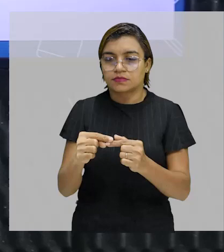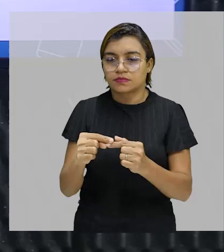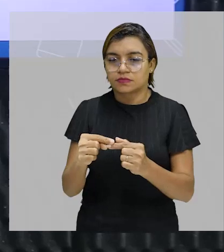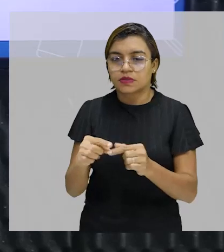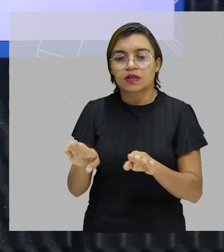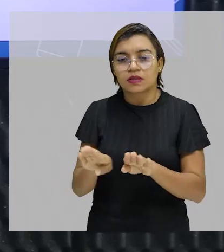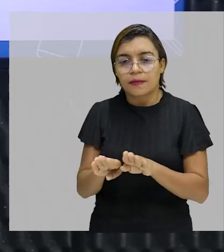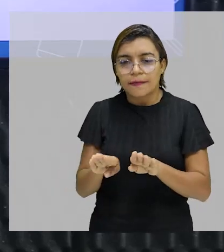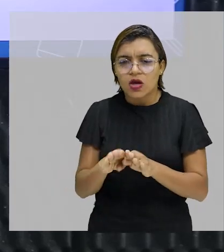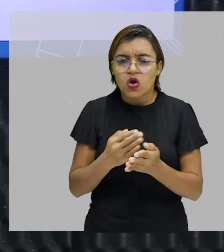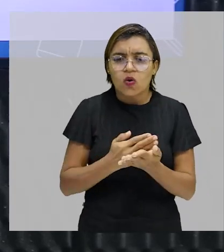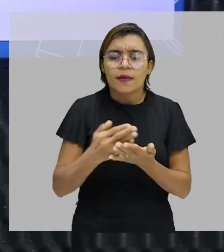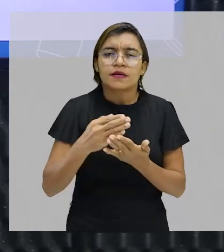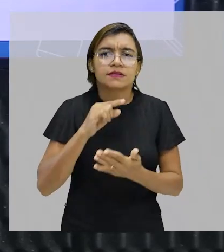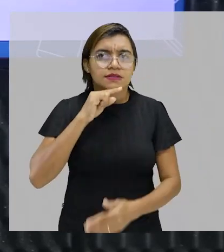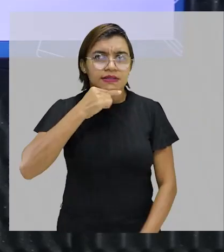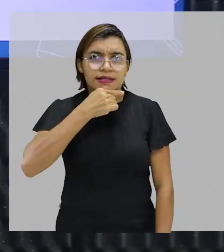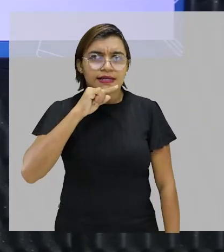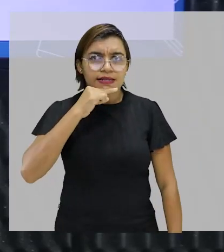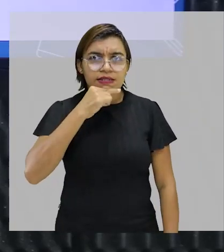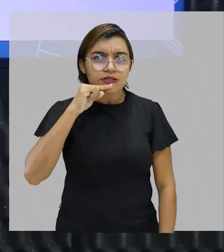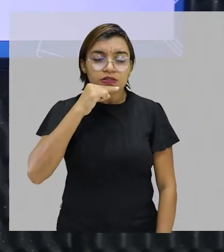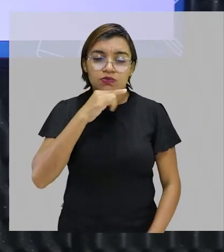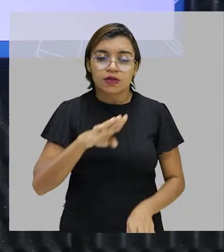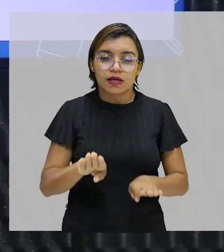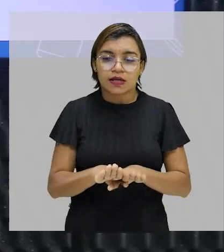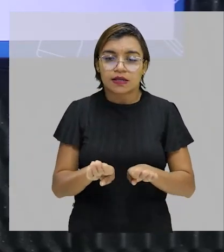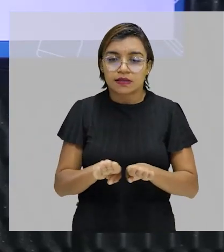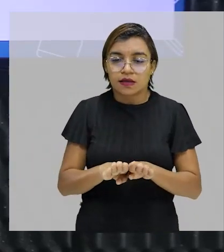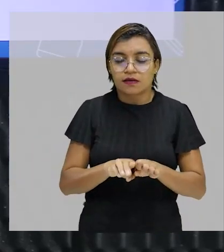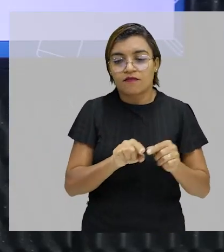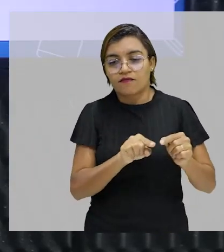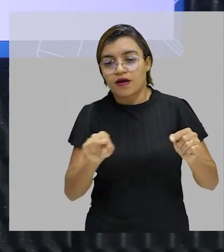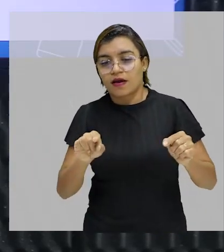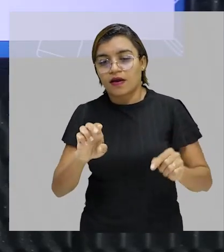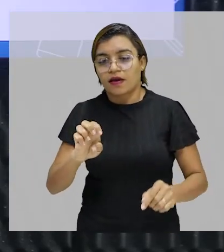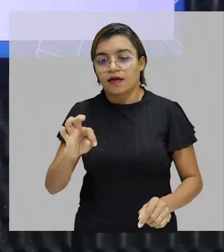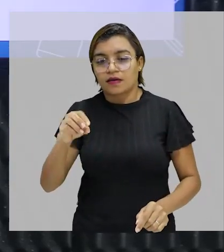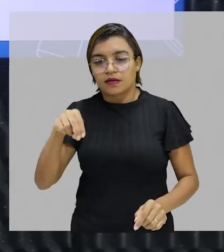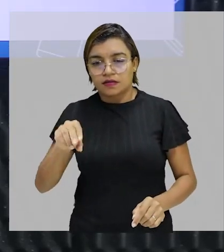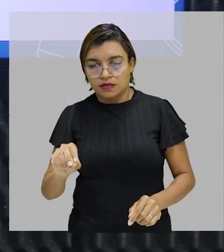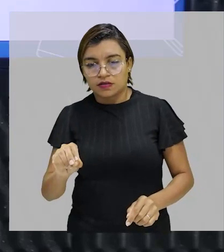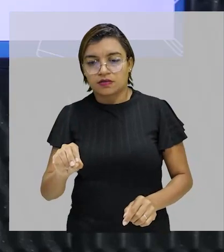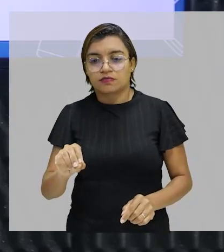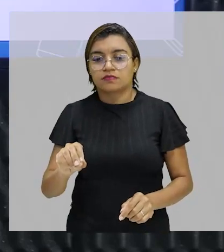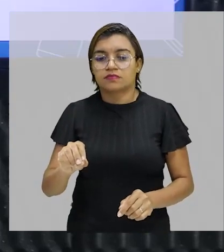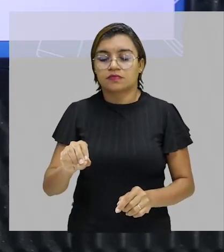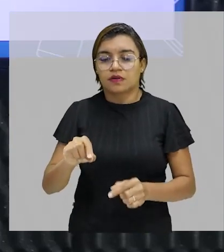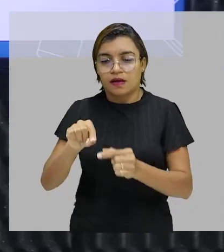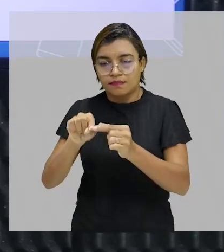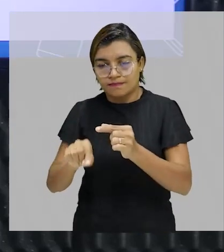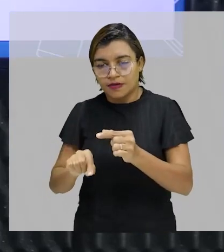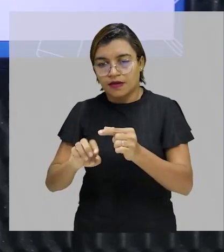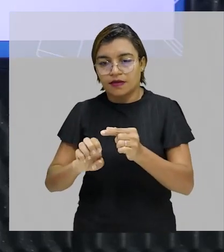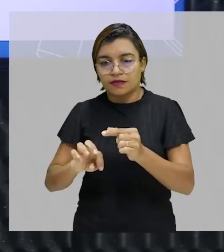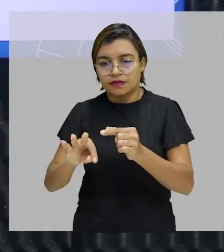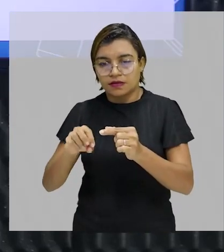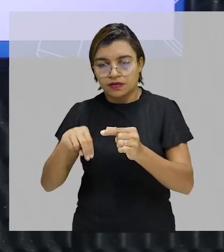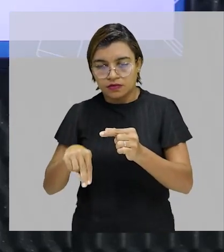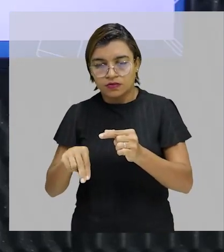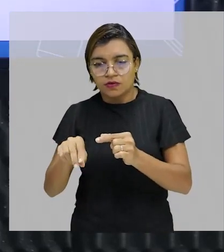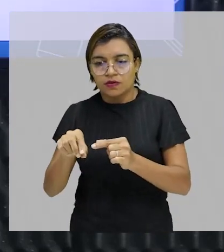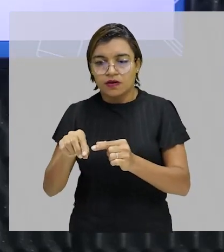da cana-de-açúcar, certo? Aí vou para o etanol, o etano, o eteno, o óxido de